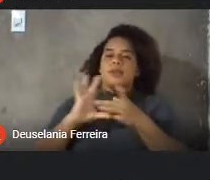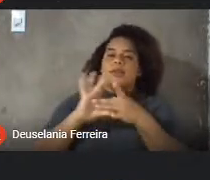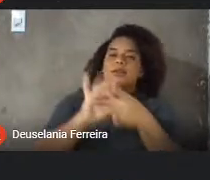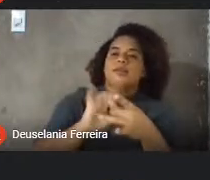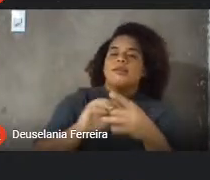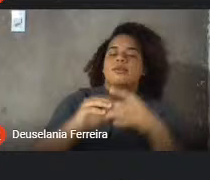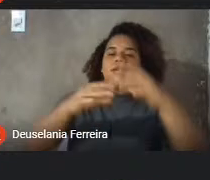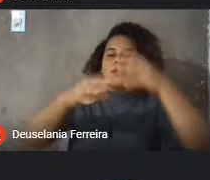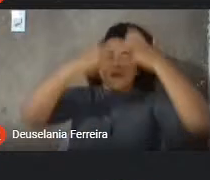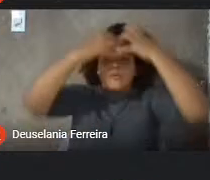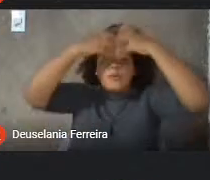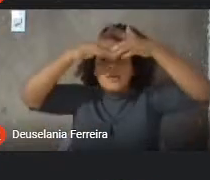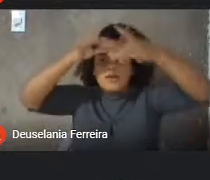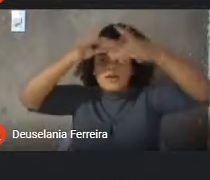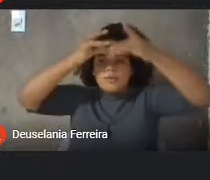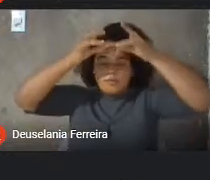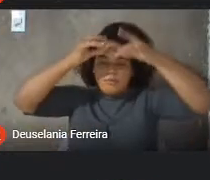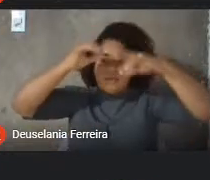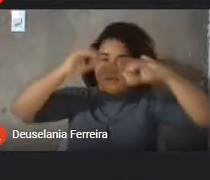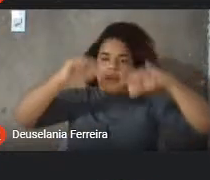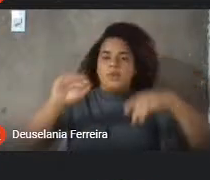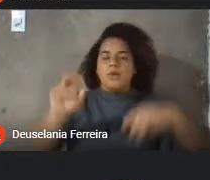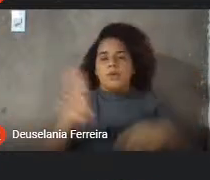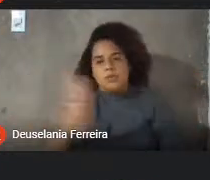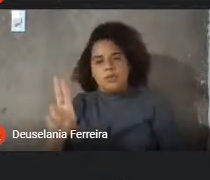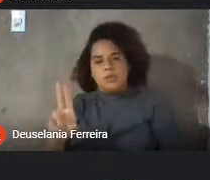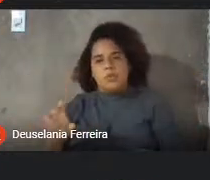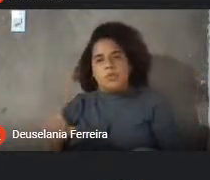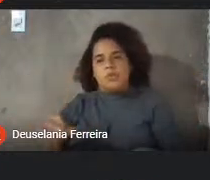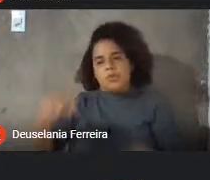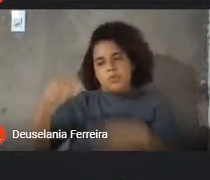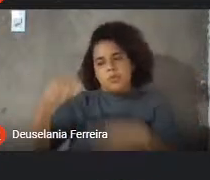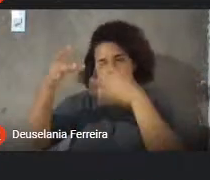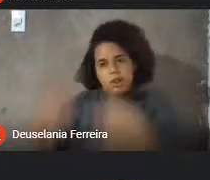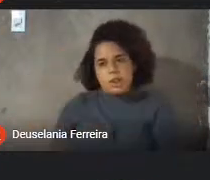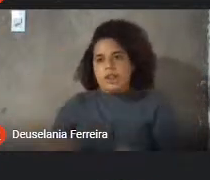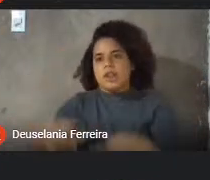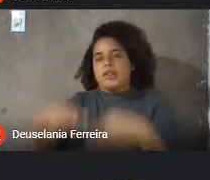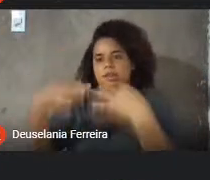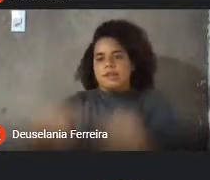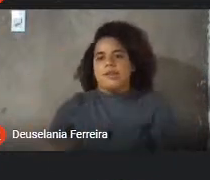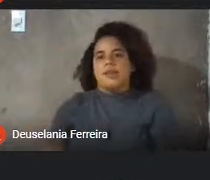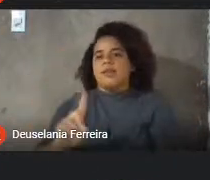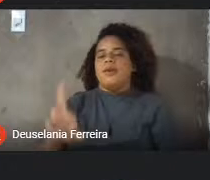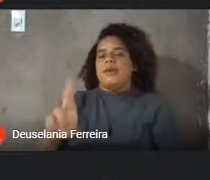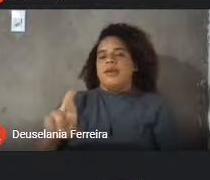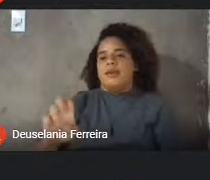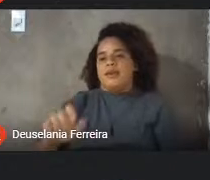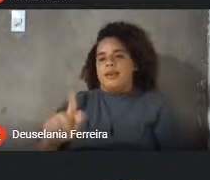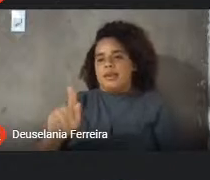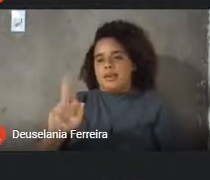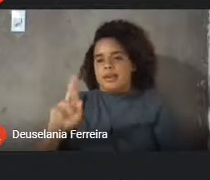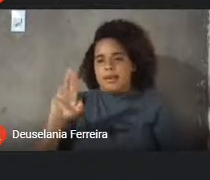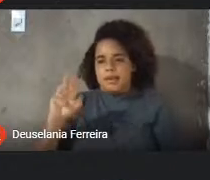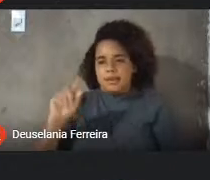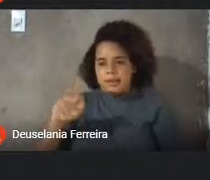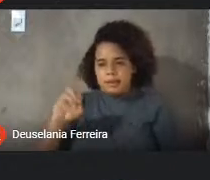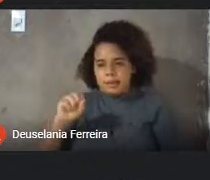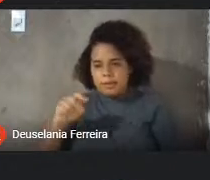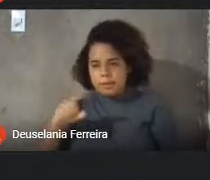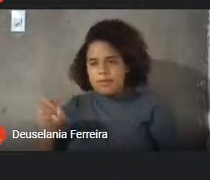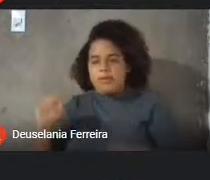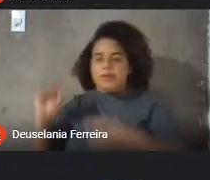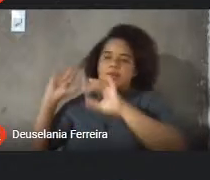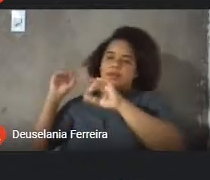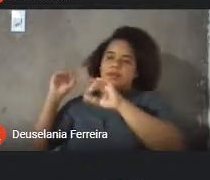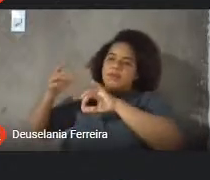o nome específico não é bem regressão, é resgate cognitivo, onde tem 3 tipos, né? Que é